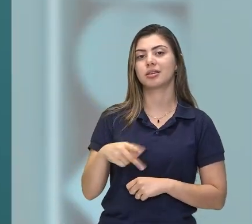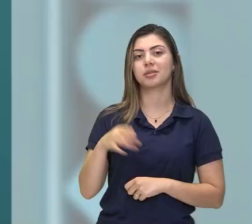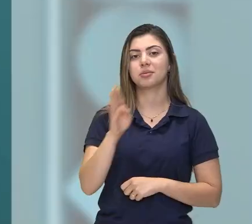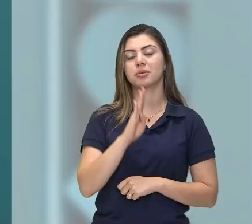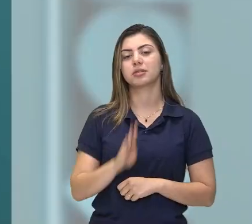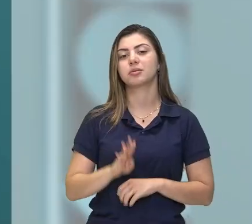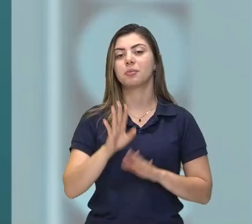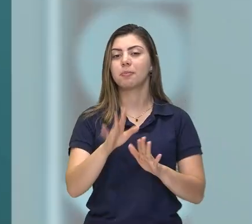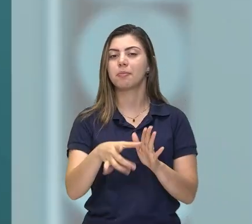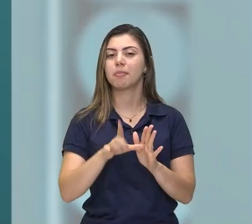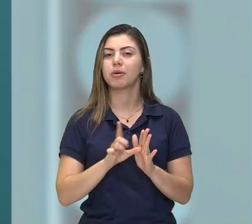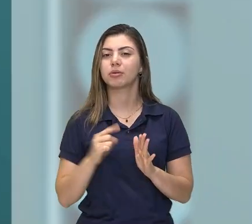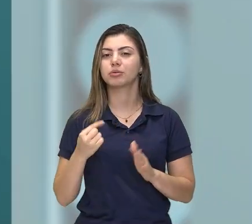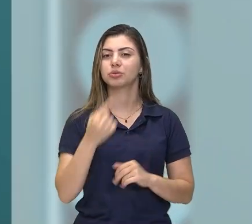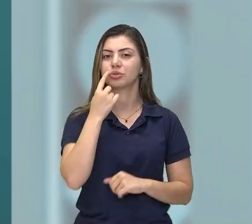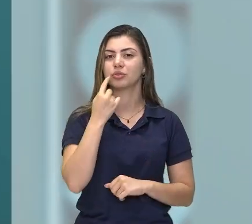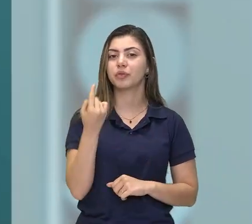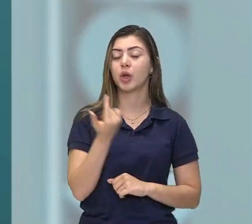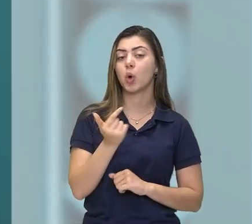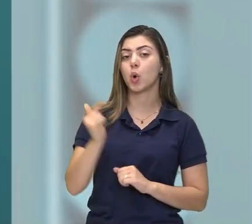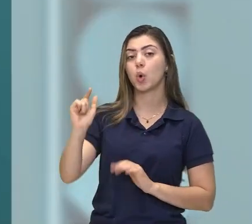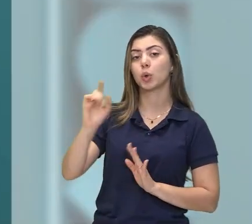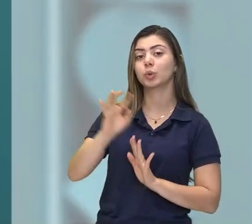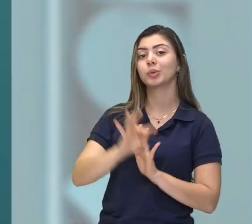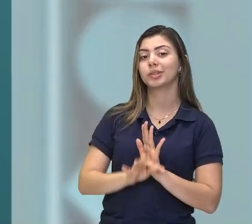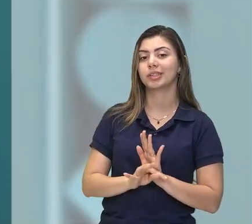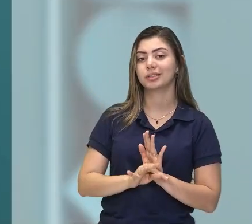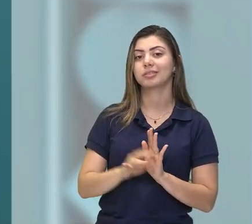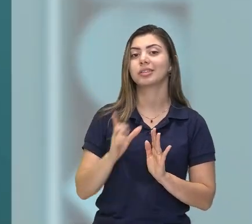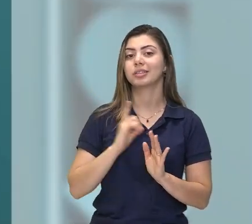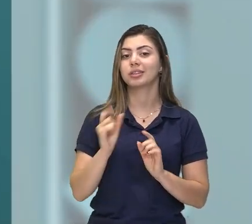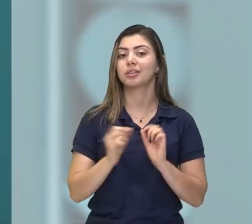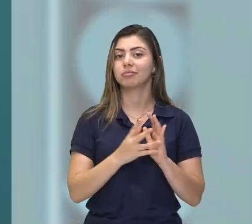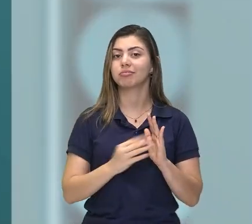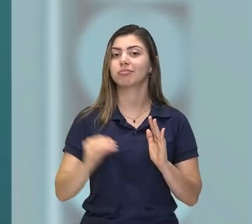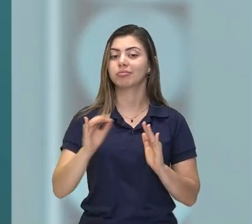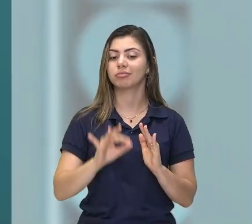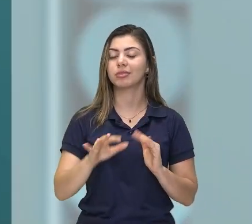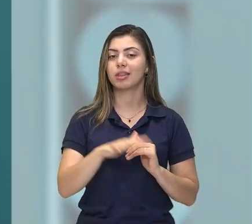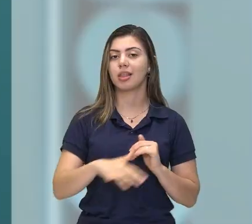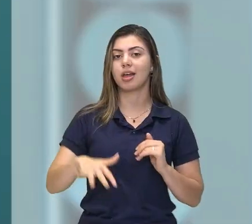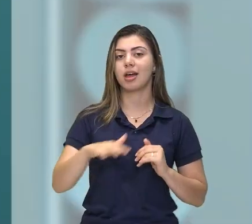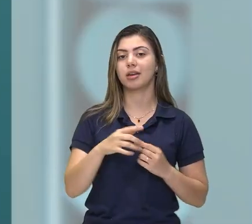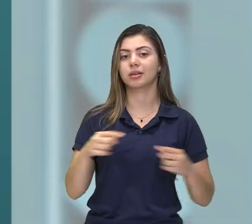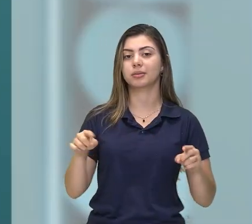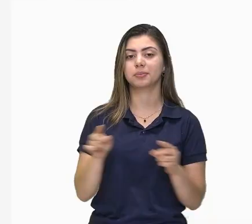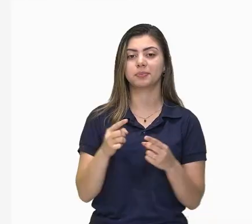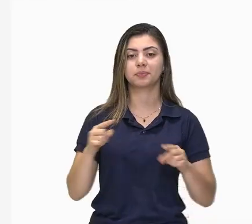vocês acompanhem comigo outro texto que também vai se fazer presente na música. Vejam comigo.